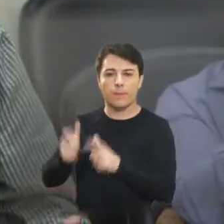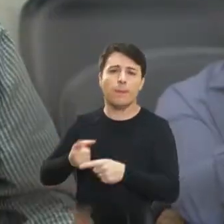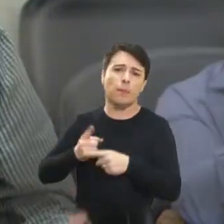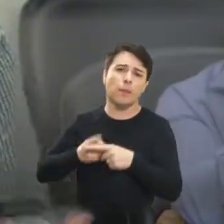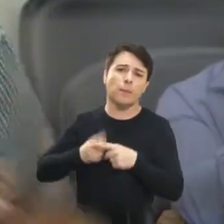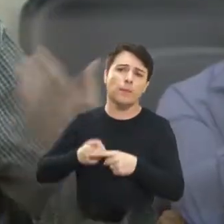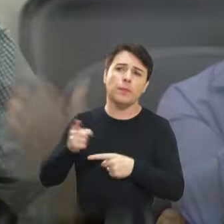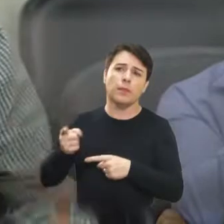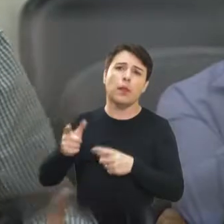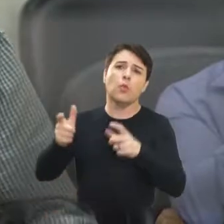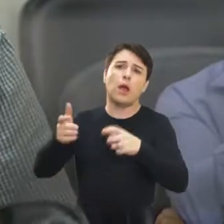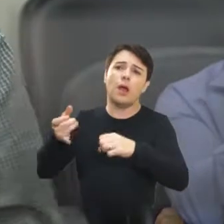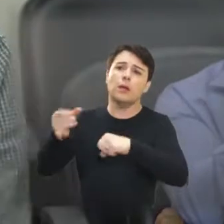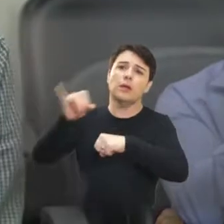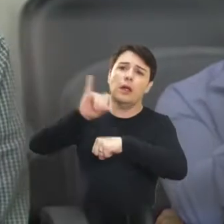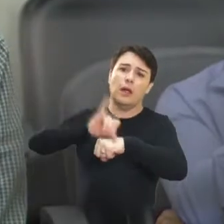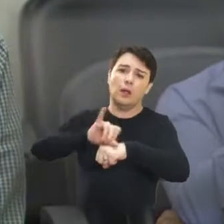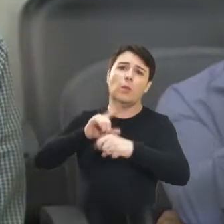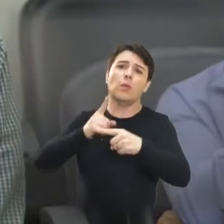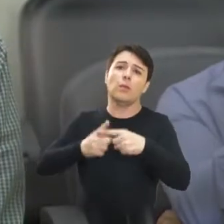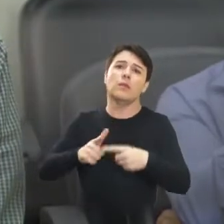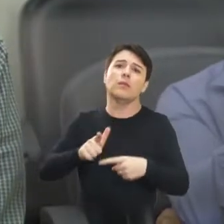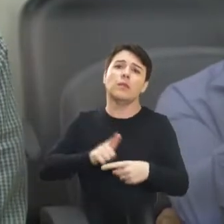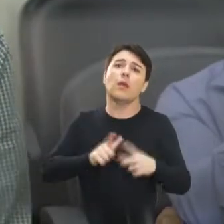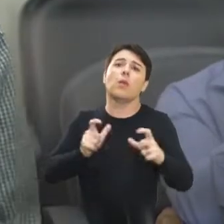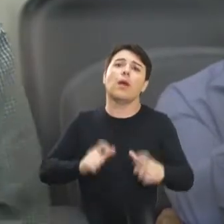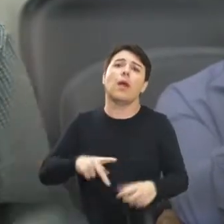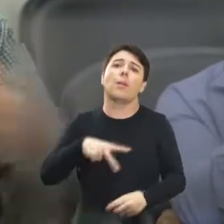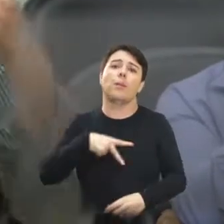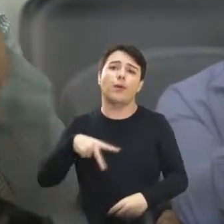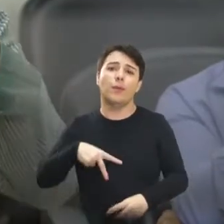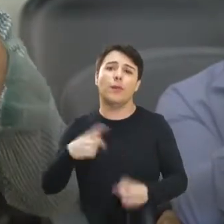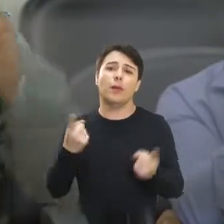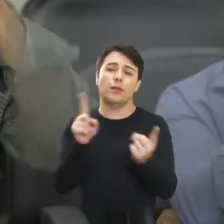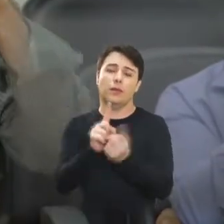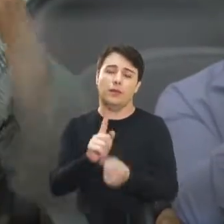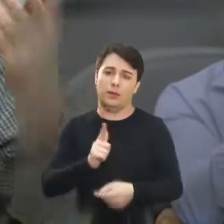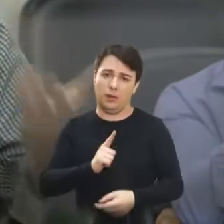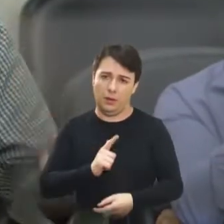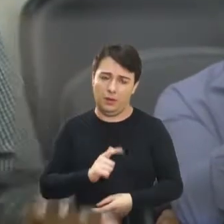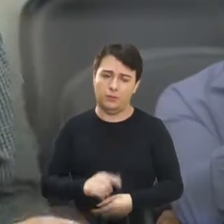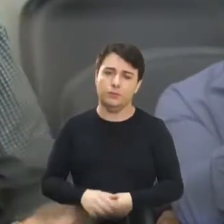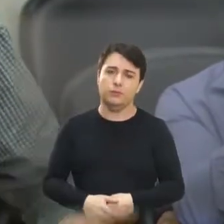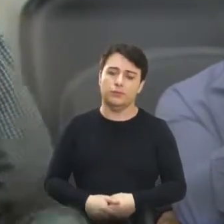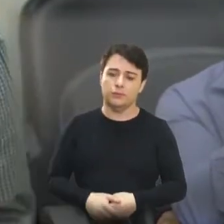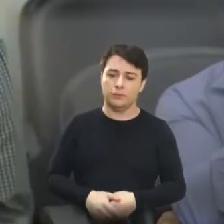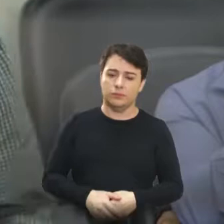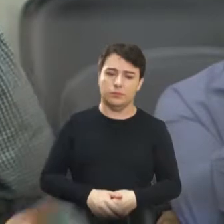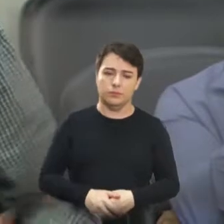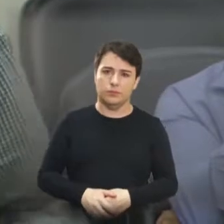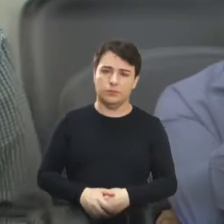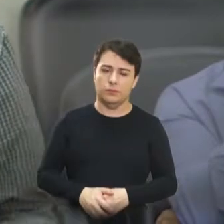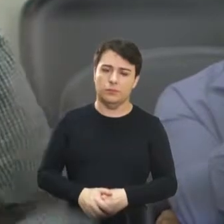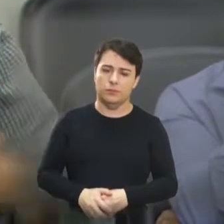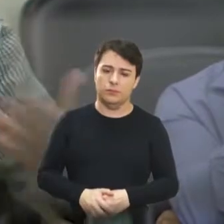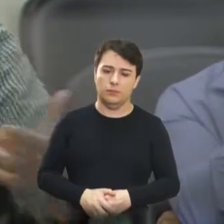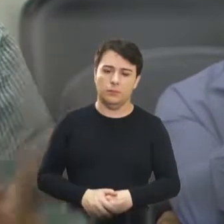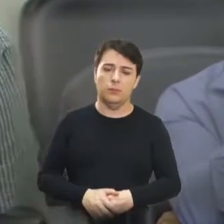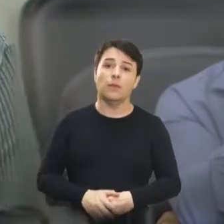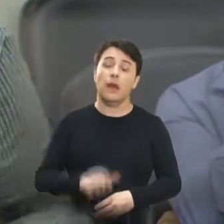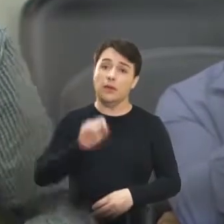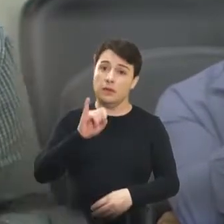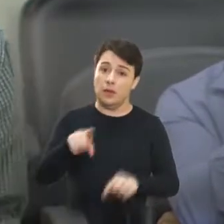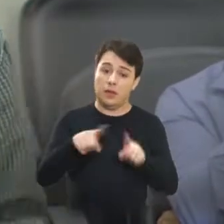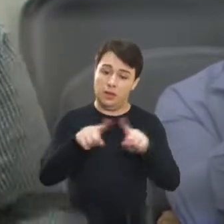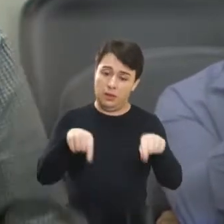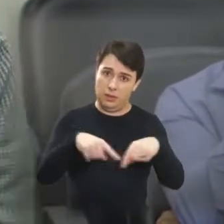muito mais centrais e que já dispõem dos equipamentos, né? Em relação à questão de ser 200 metros,